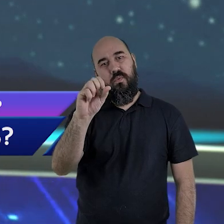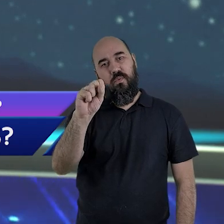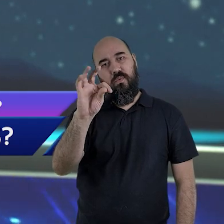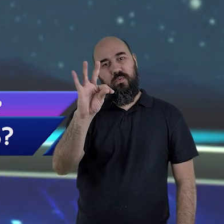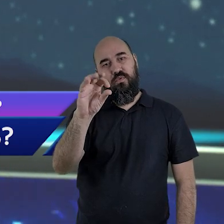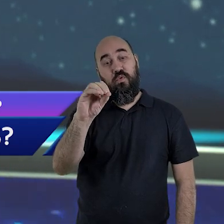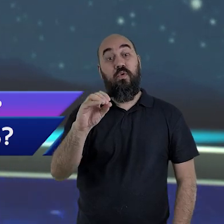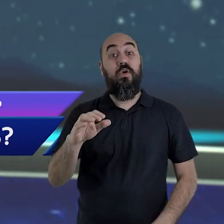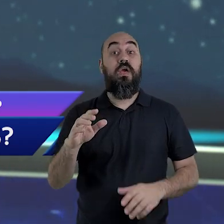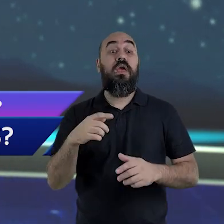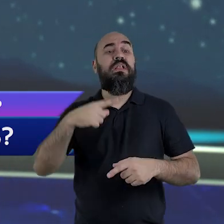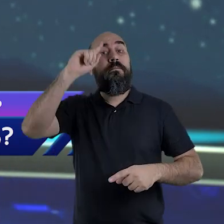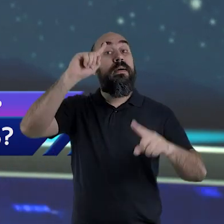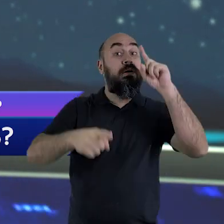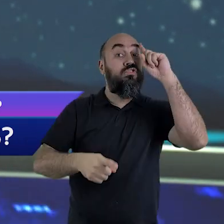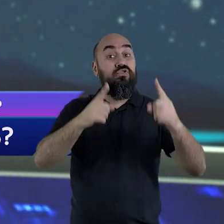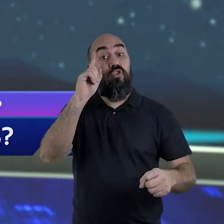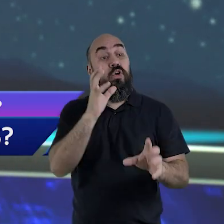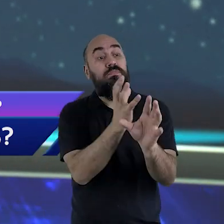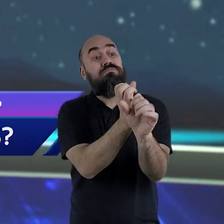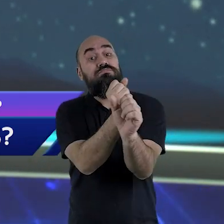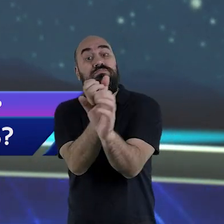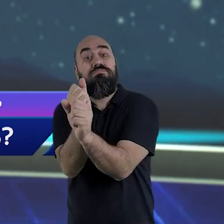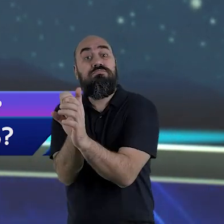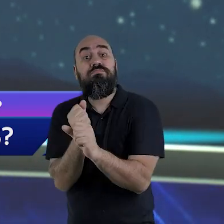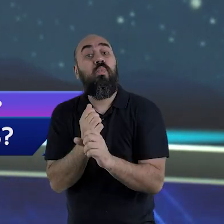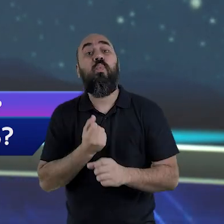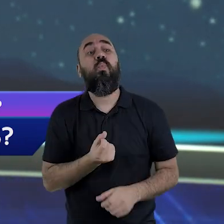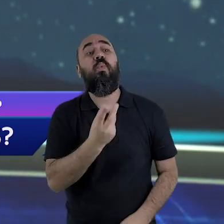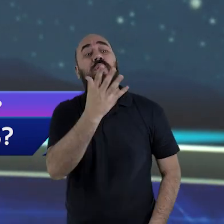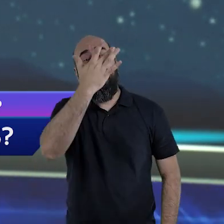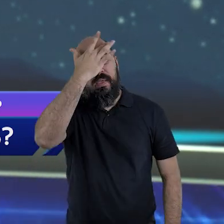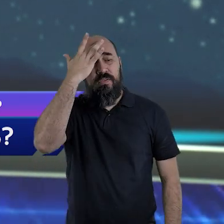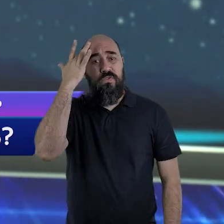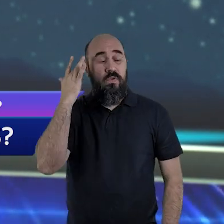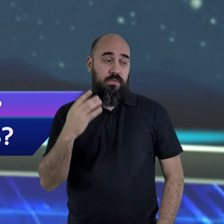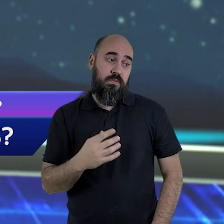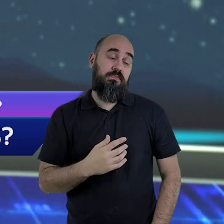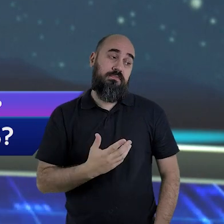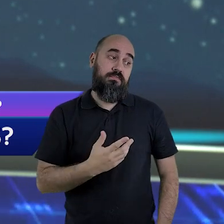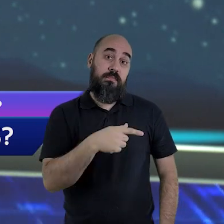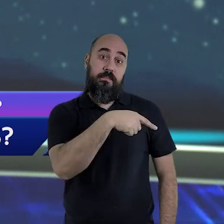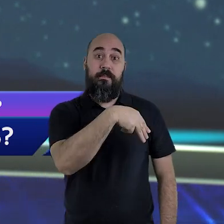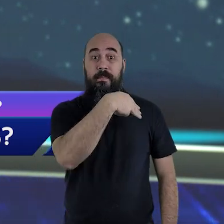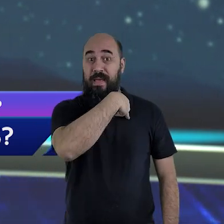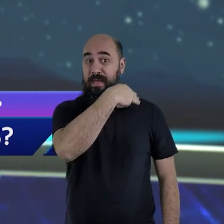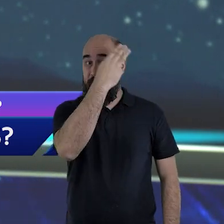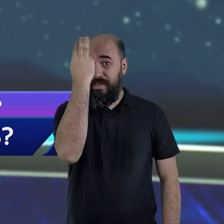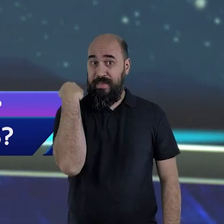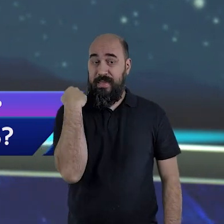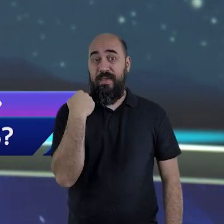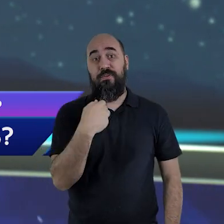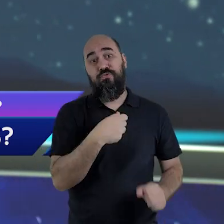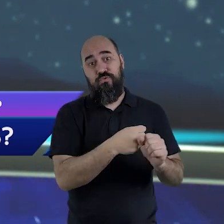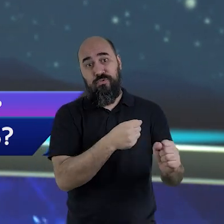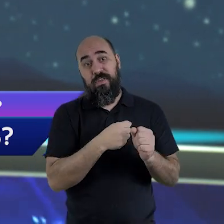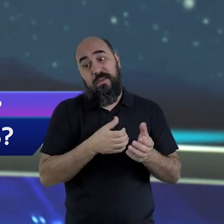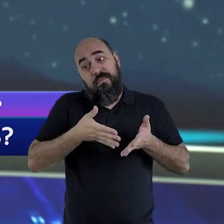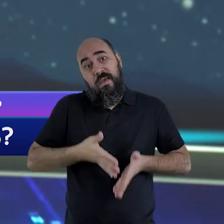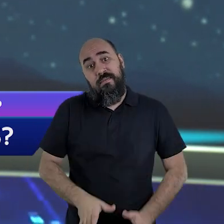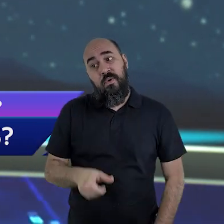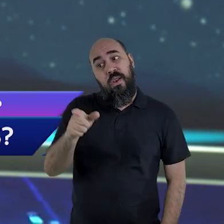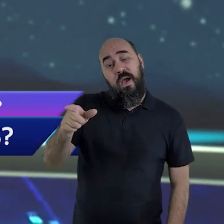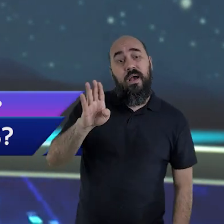cidades de origem numa determinada data. Maria e José, que haviam nascido em